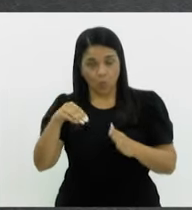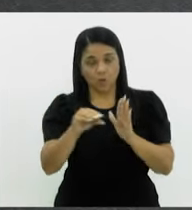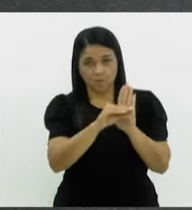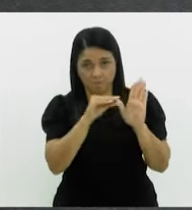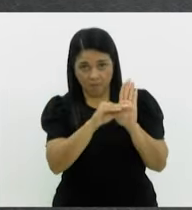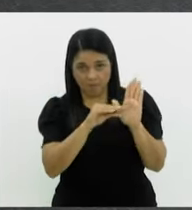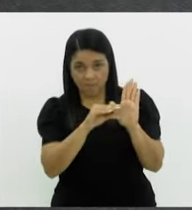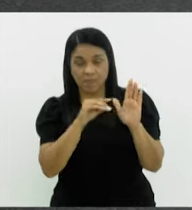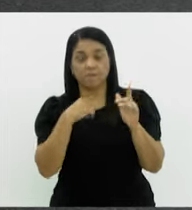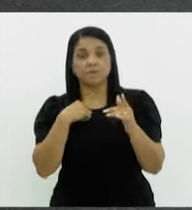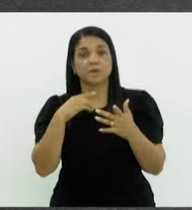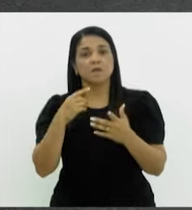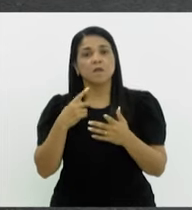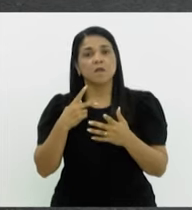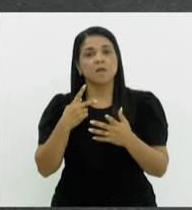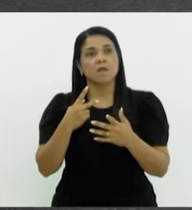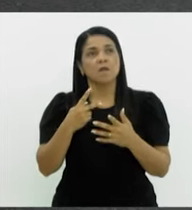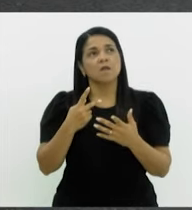uma solução